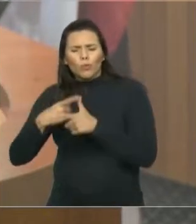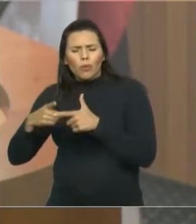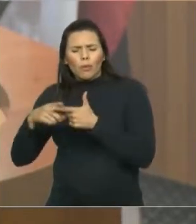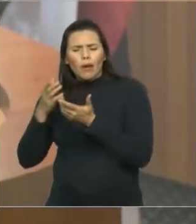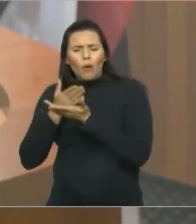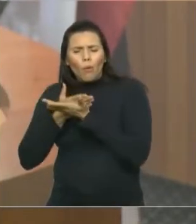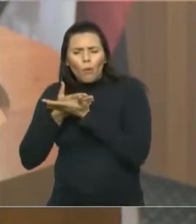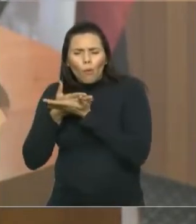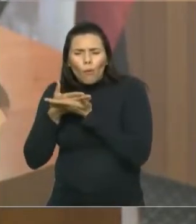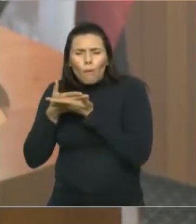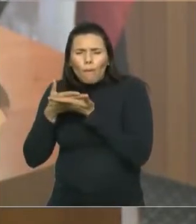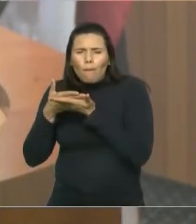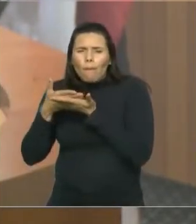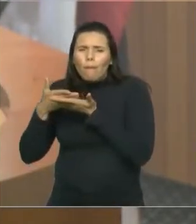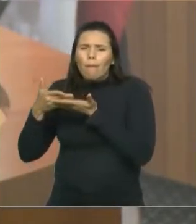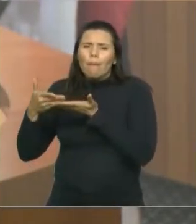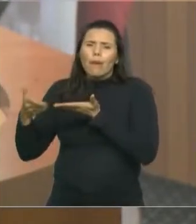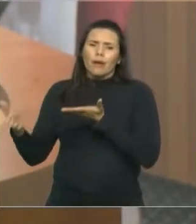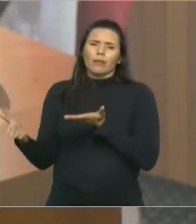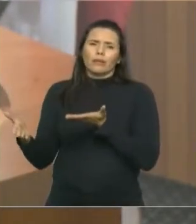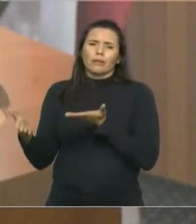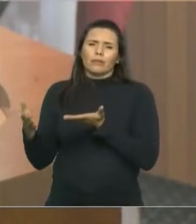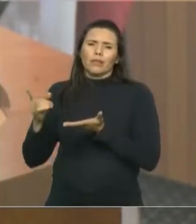da atenção terciária.